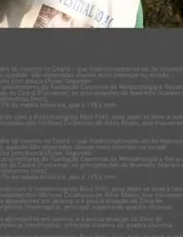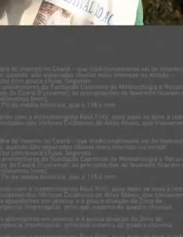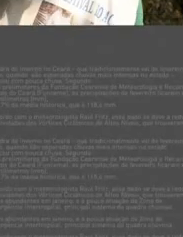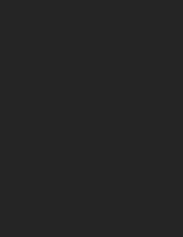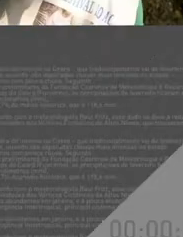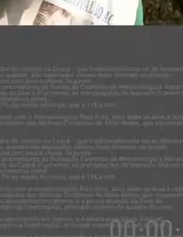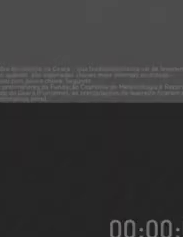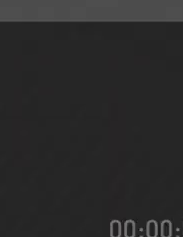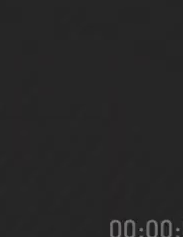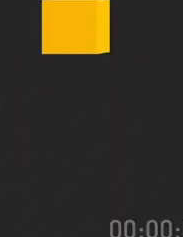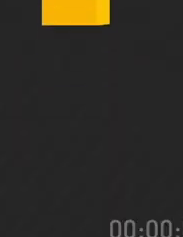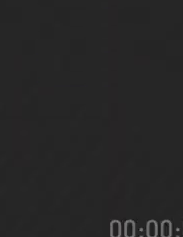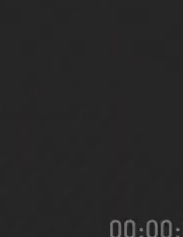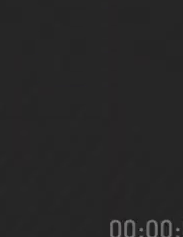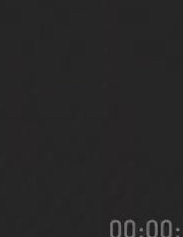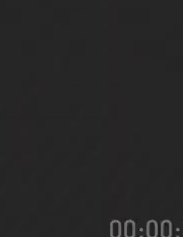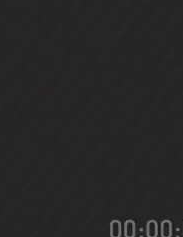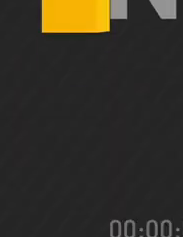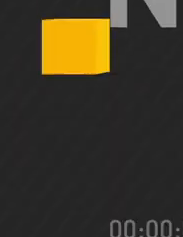ae